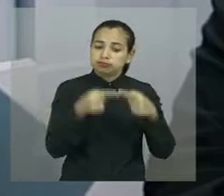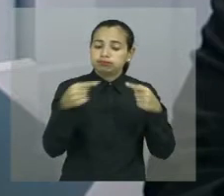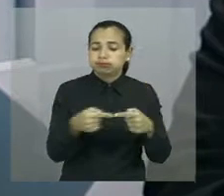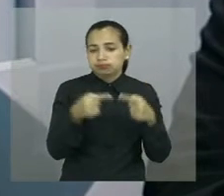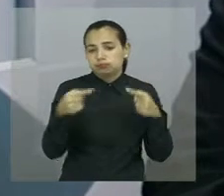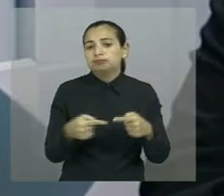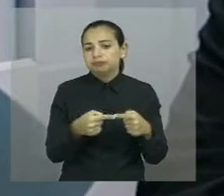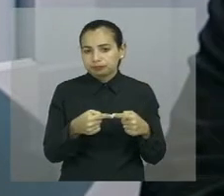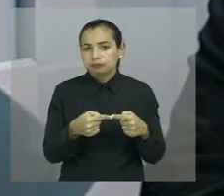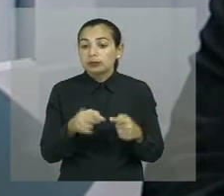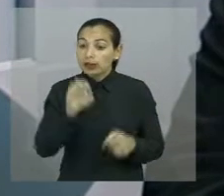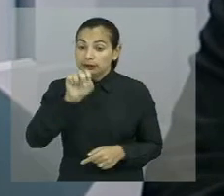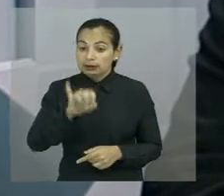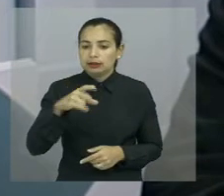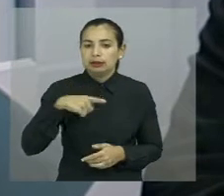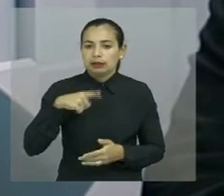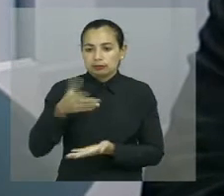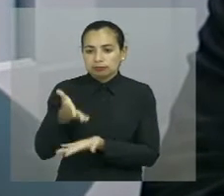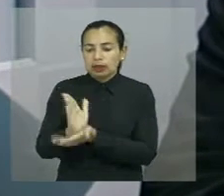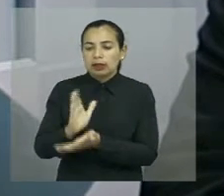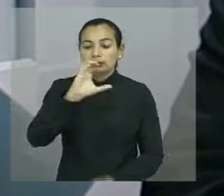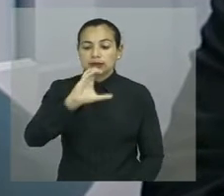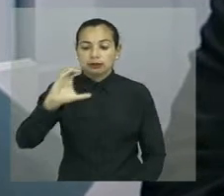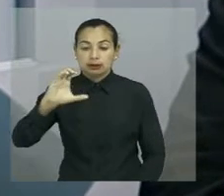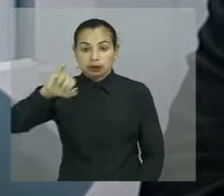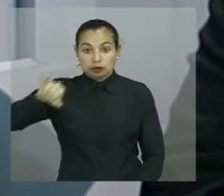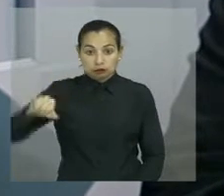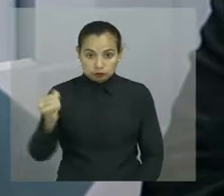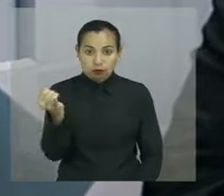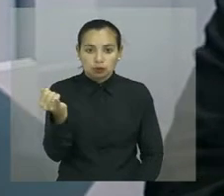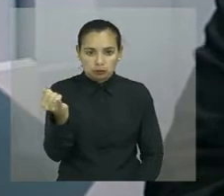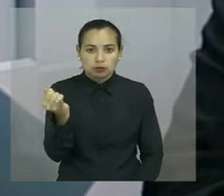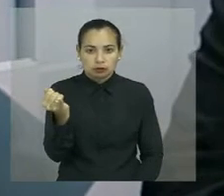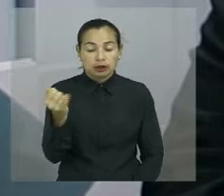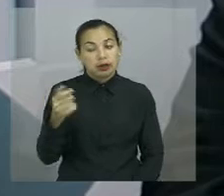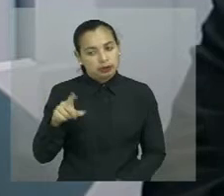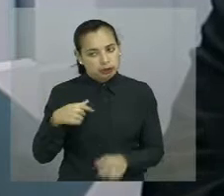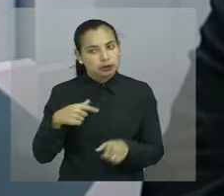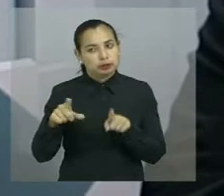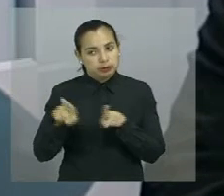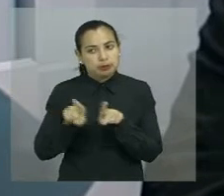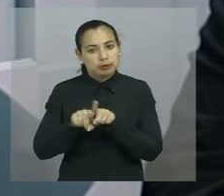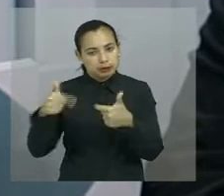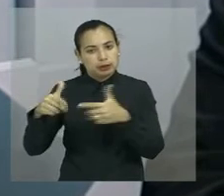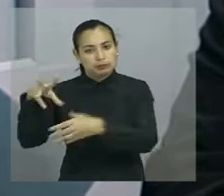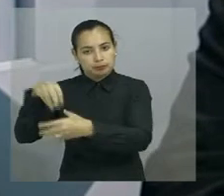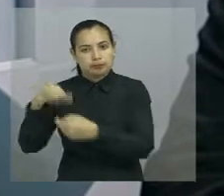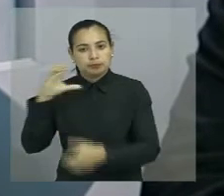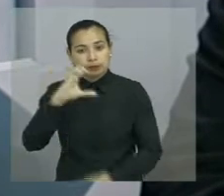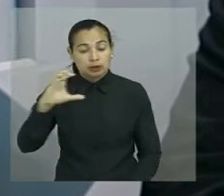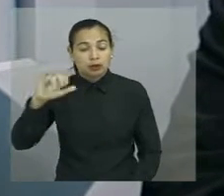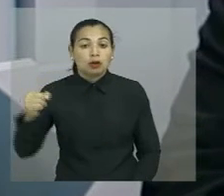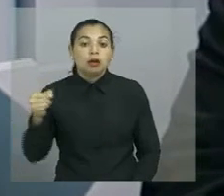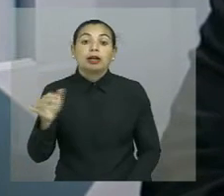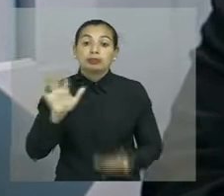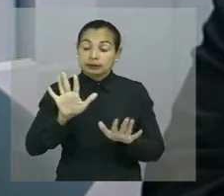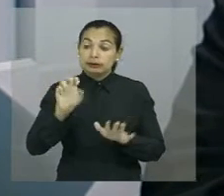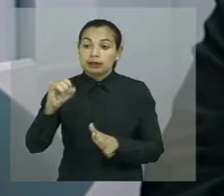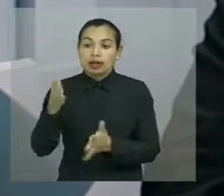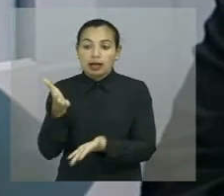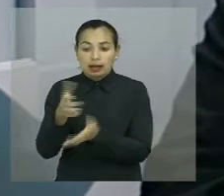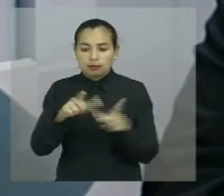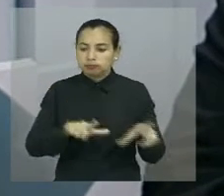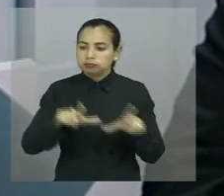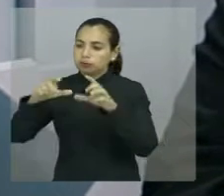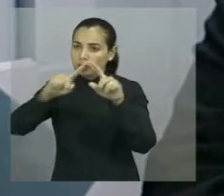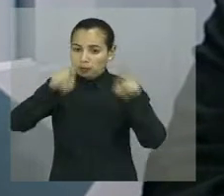Se ele for aprovado na CCJ, então, que eu também sou membro da CCJ, se ele for aprovado na CCJ, aí ele